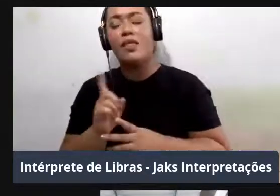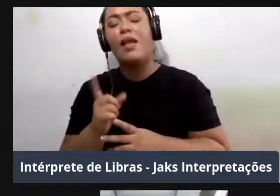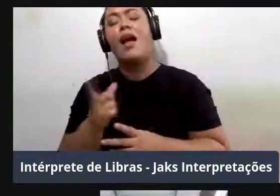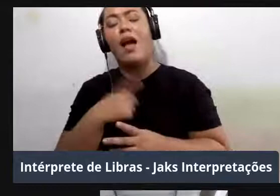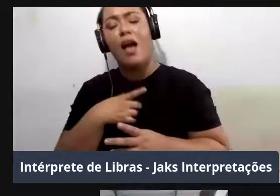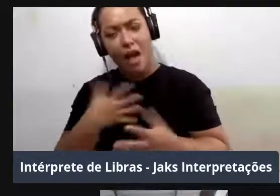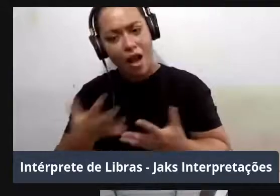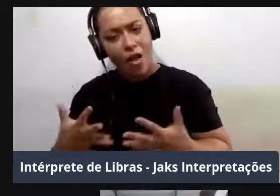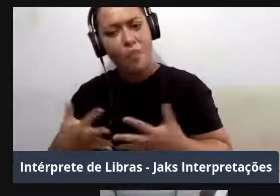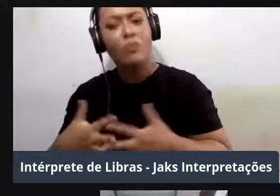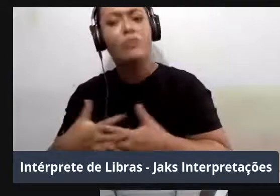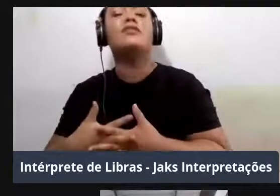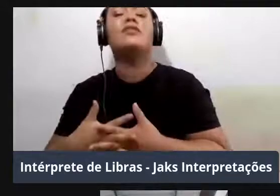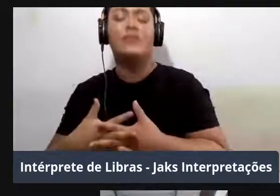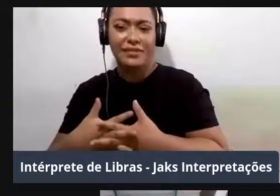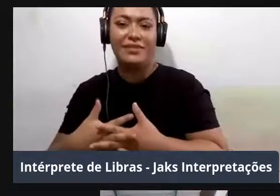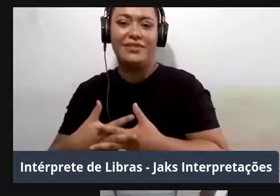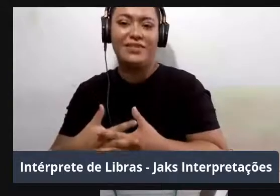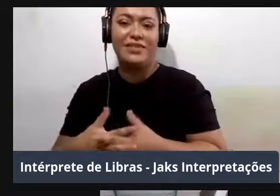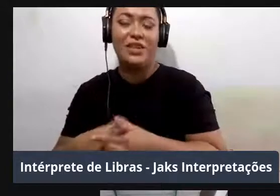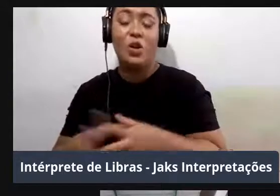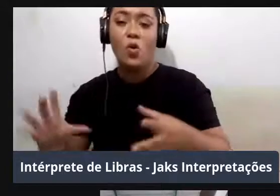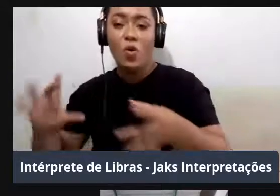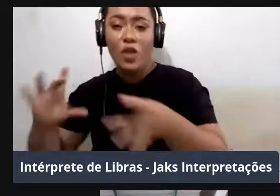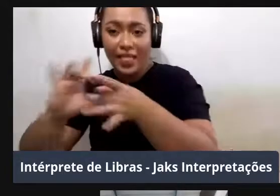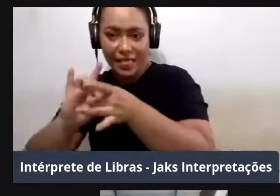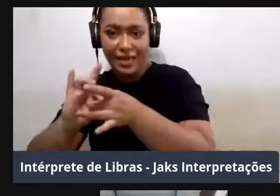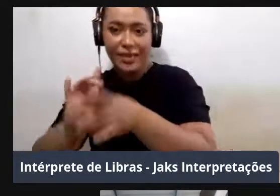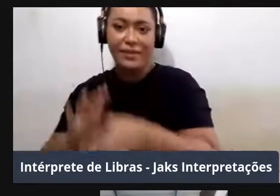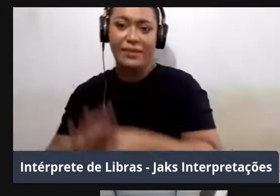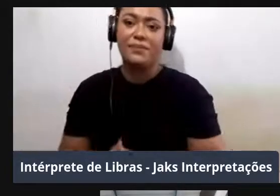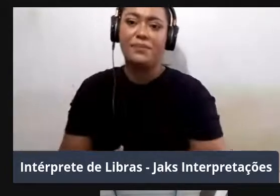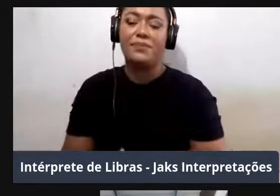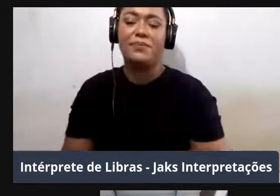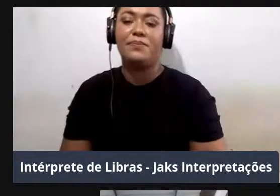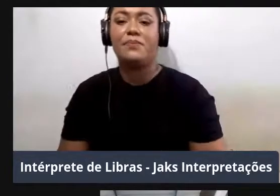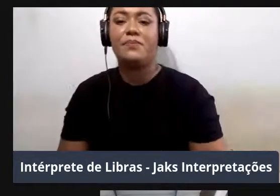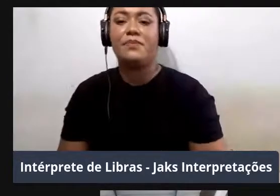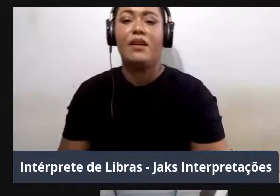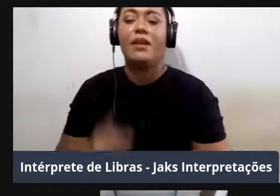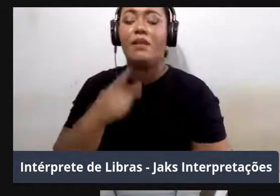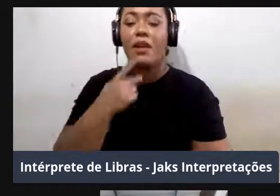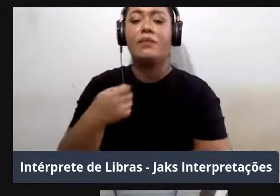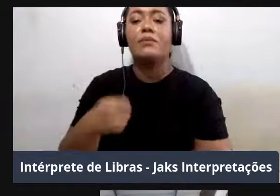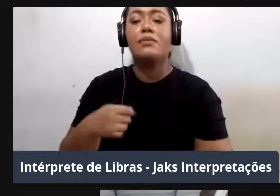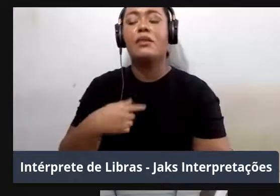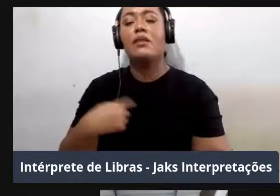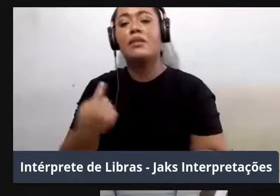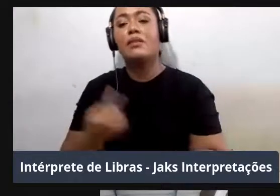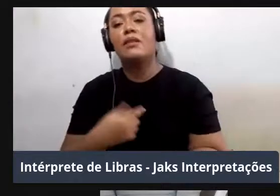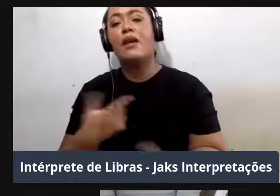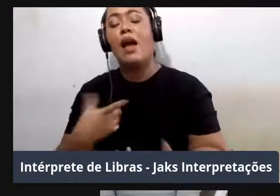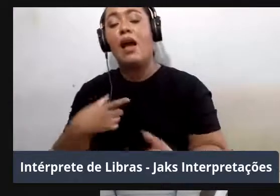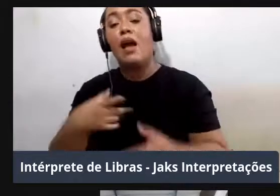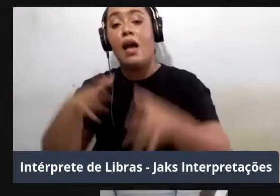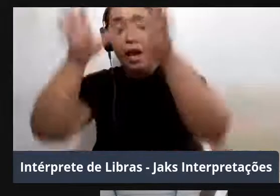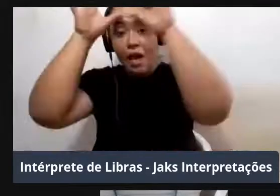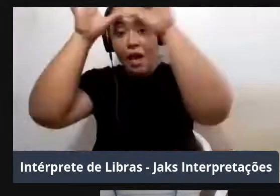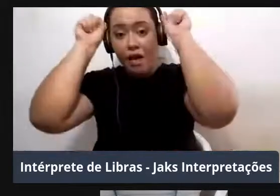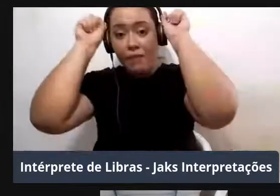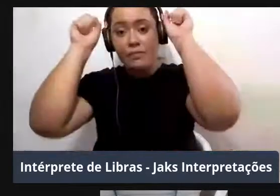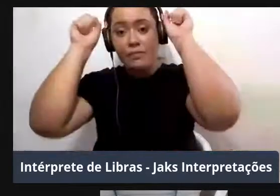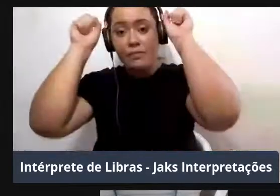Mas de maneiras diferentes vocês estão se associando, digamos assim, né? Eu acho que no Amazonas esse desafio de fazer uma coisa mais de